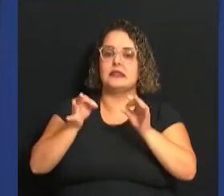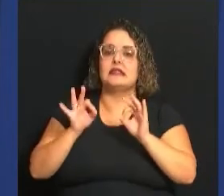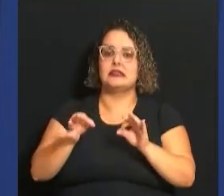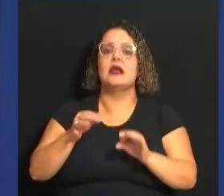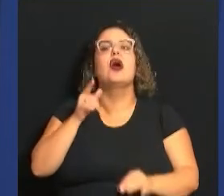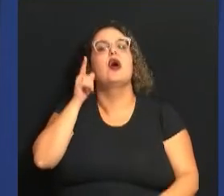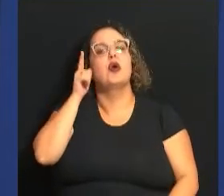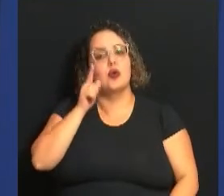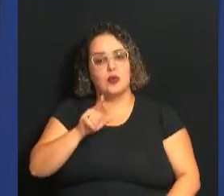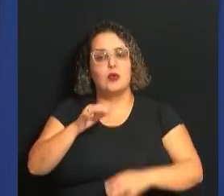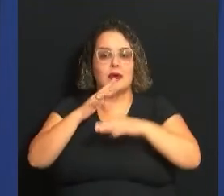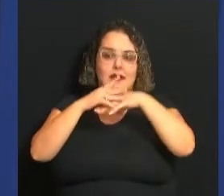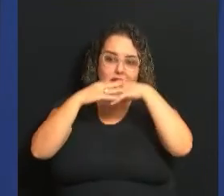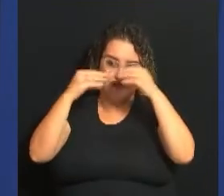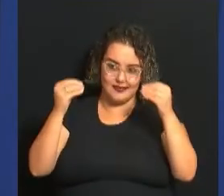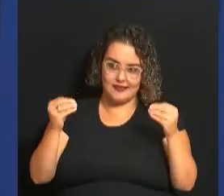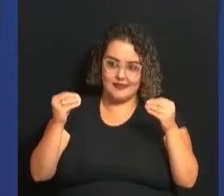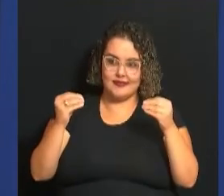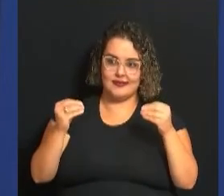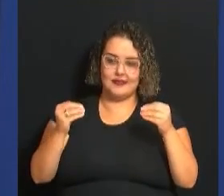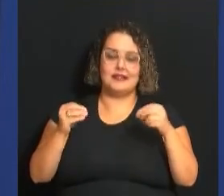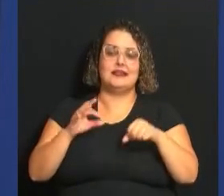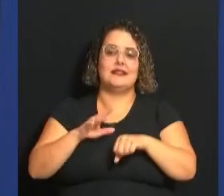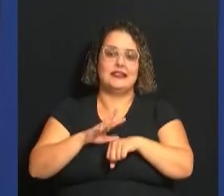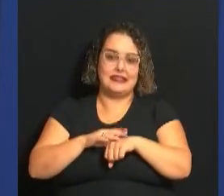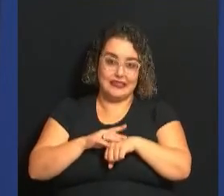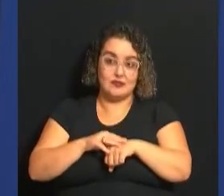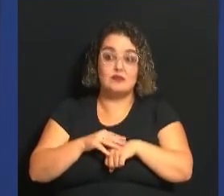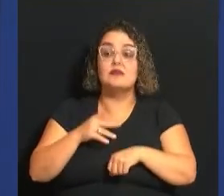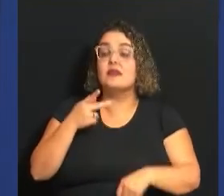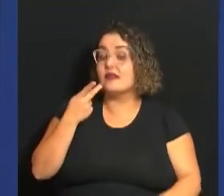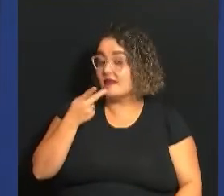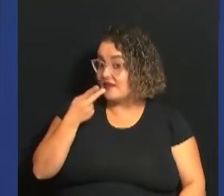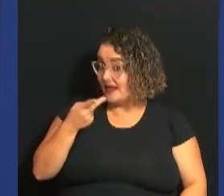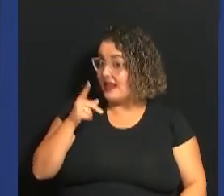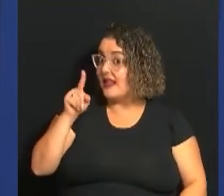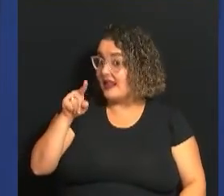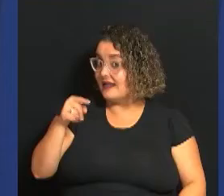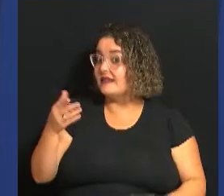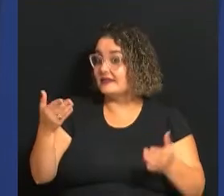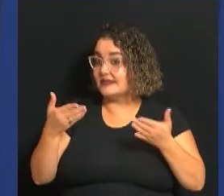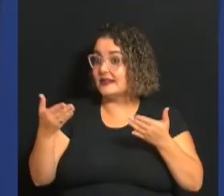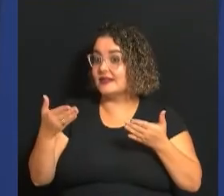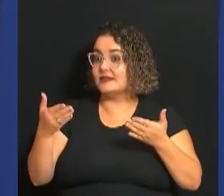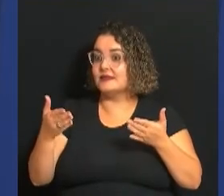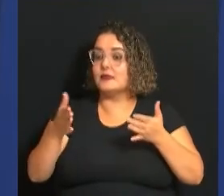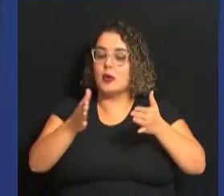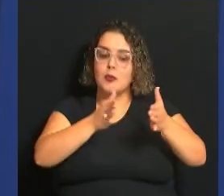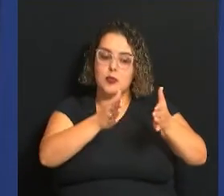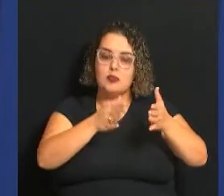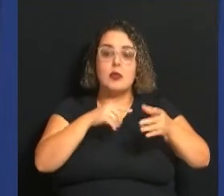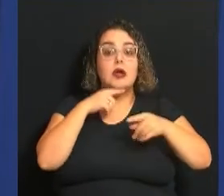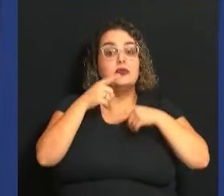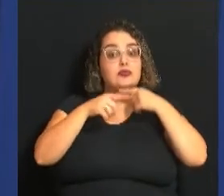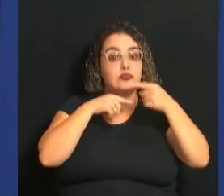se curar dessa doença. E é sobre isso que a gente vai falar agora. No primeiro bloco a gente tirou as dúvidas, né, sobre esse tipo de